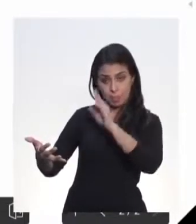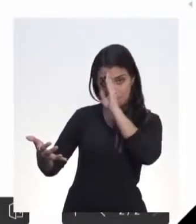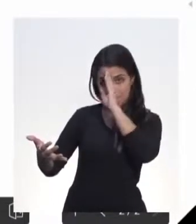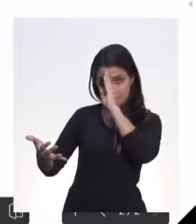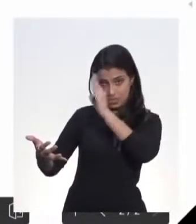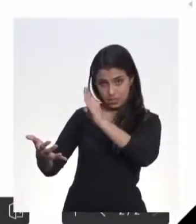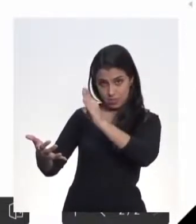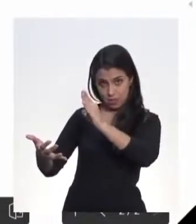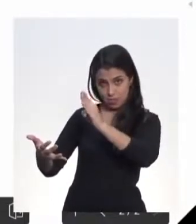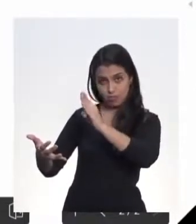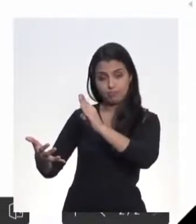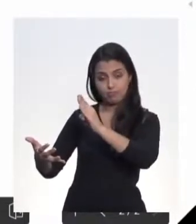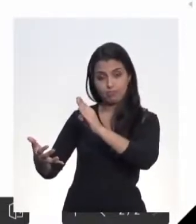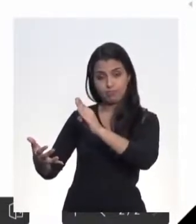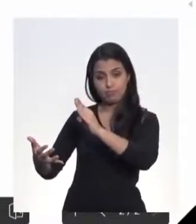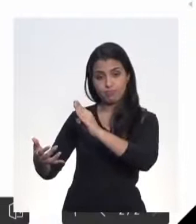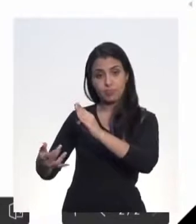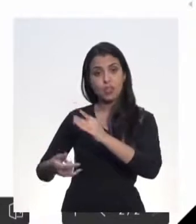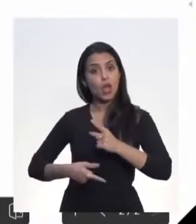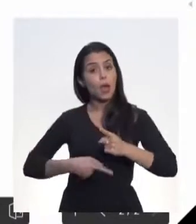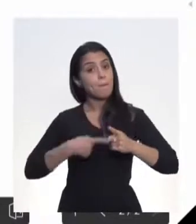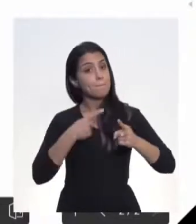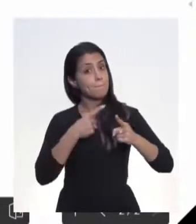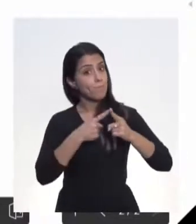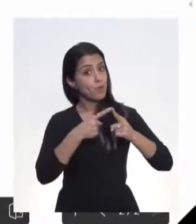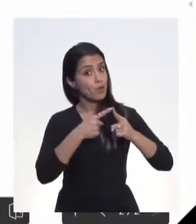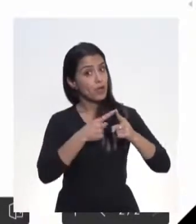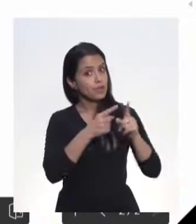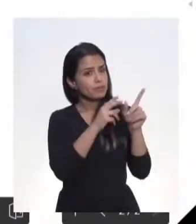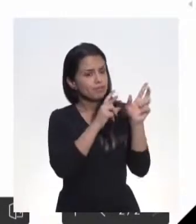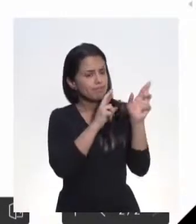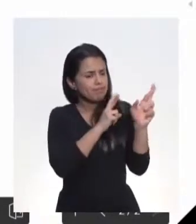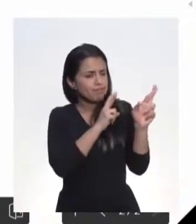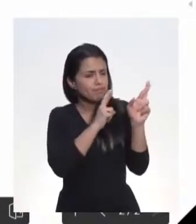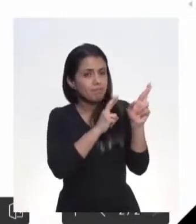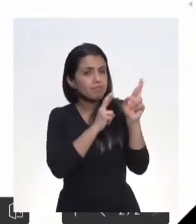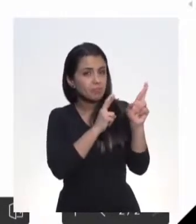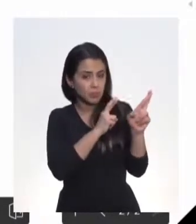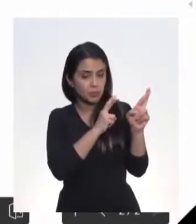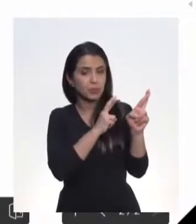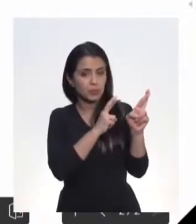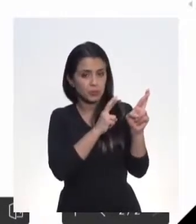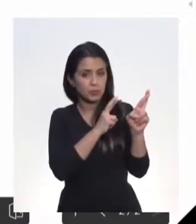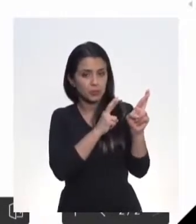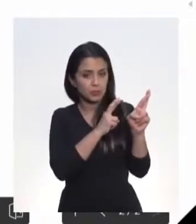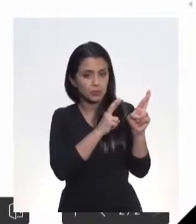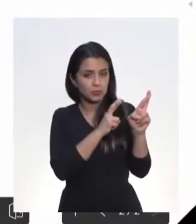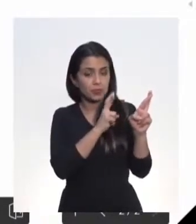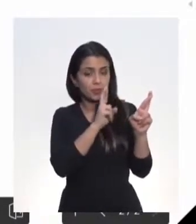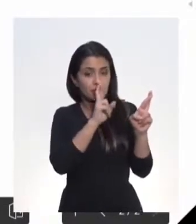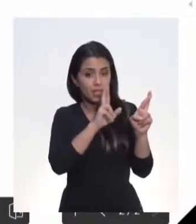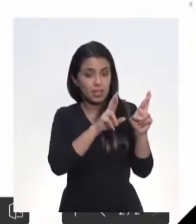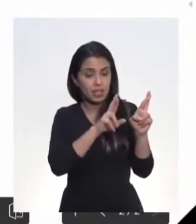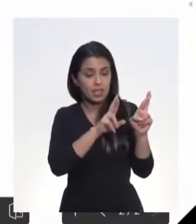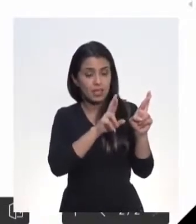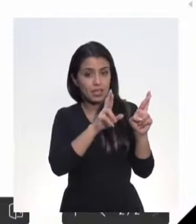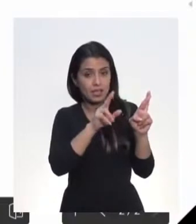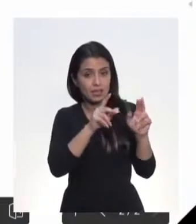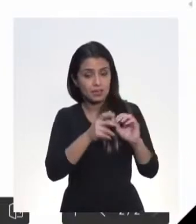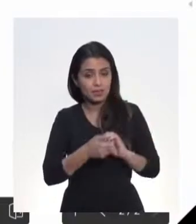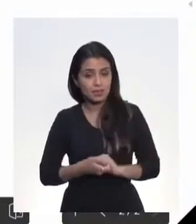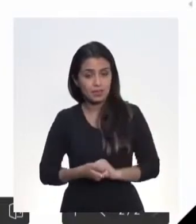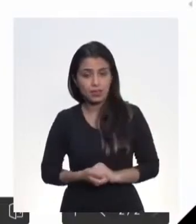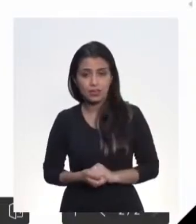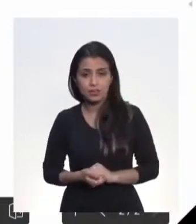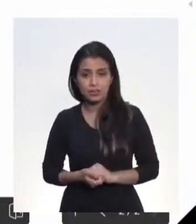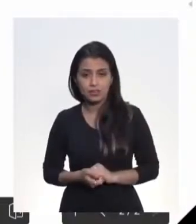certo? Porque ela torceu muito, eu tenho a oração subordinada. Vamos colocar, marcar aqui.